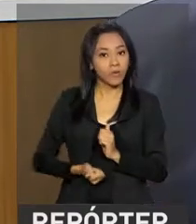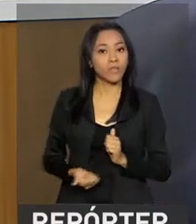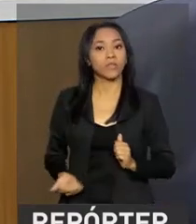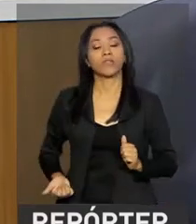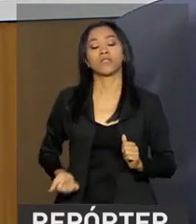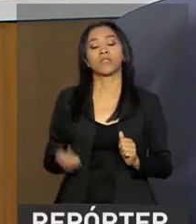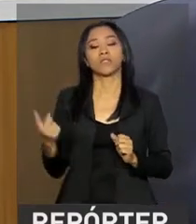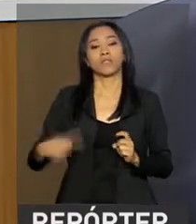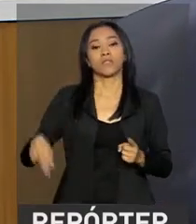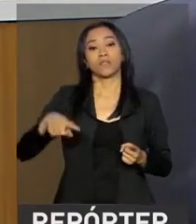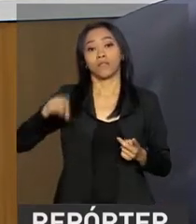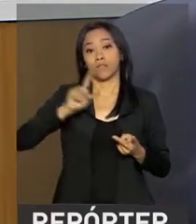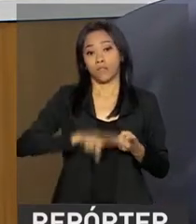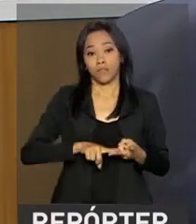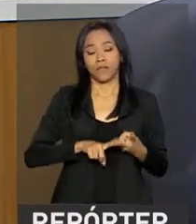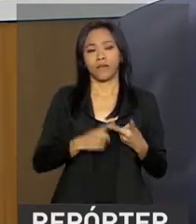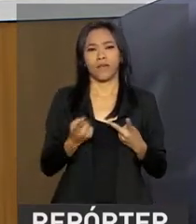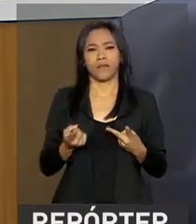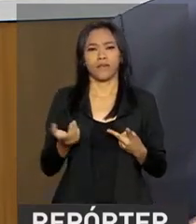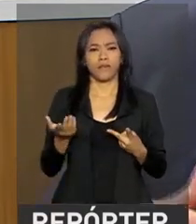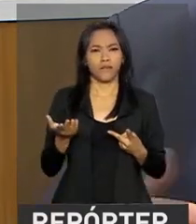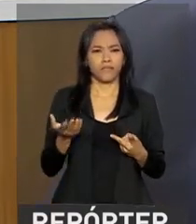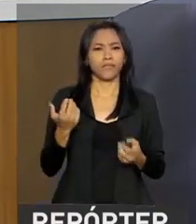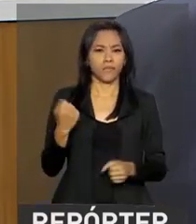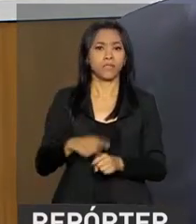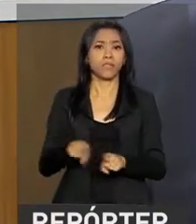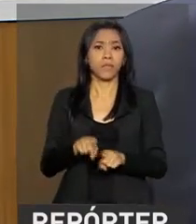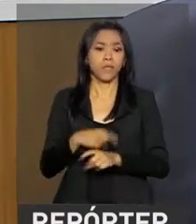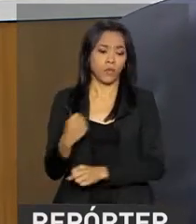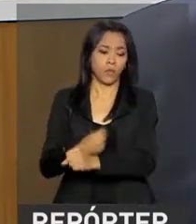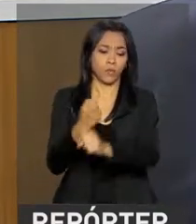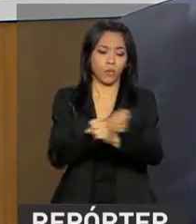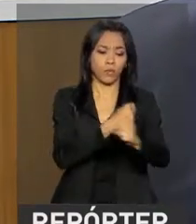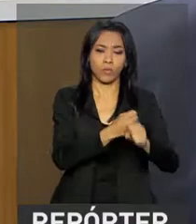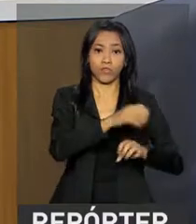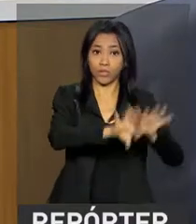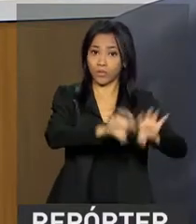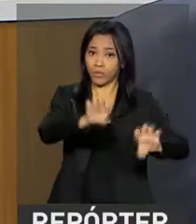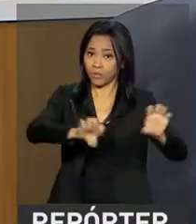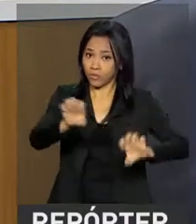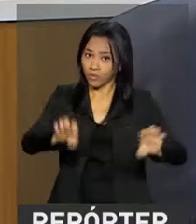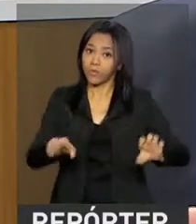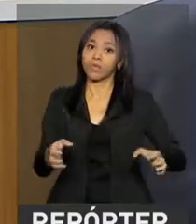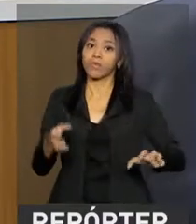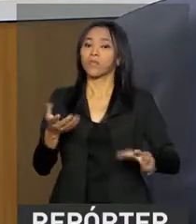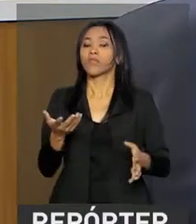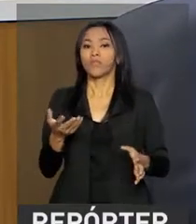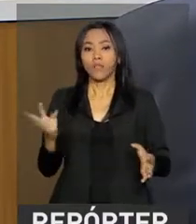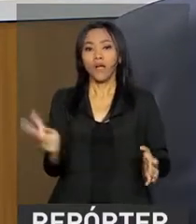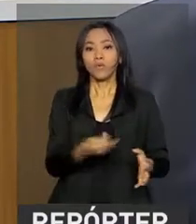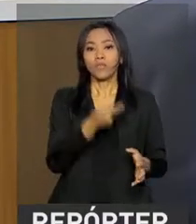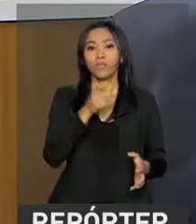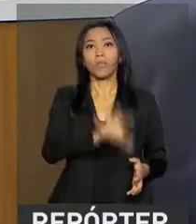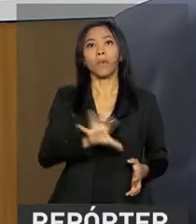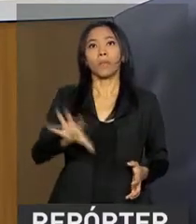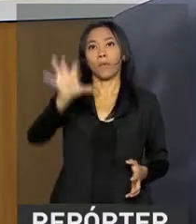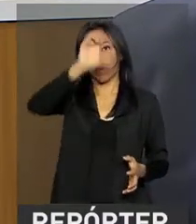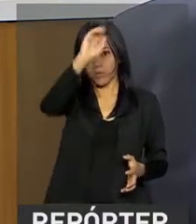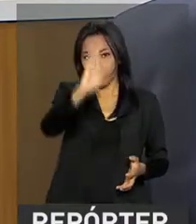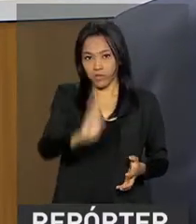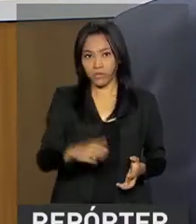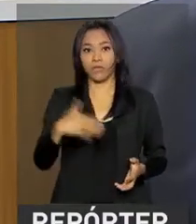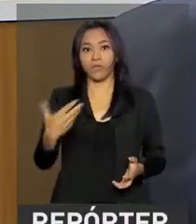os investimentos que foram feitos em infraestrutura de de primeira linha em todas as regiões brasileiras